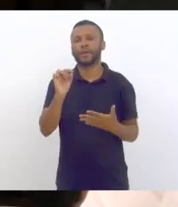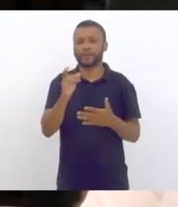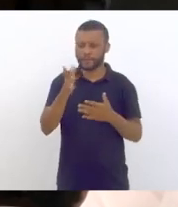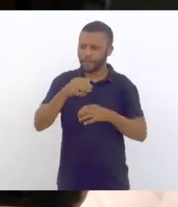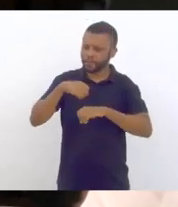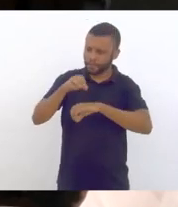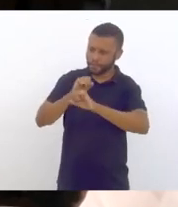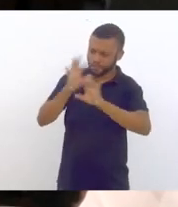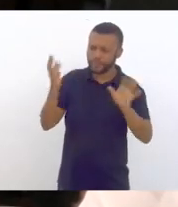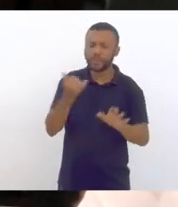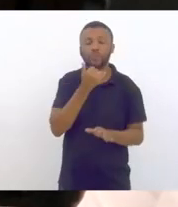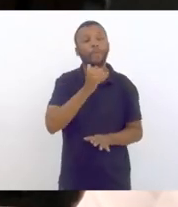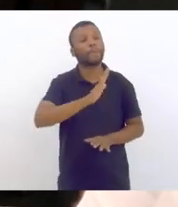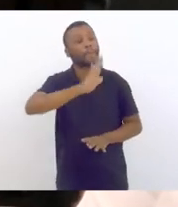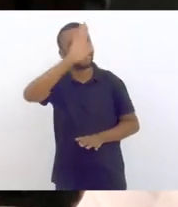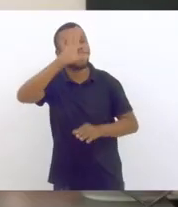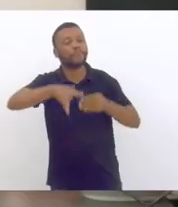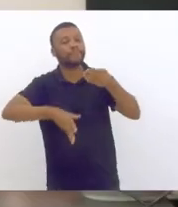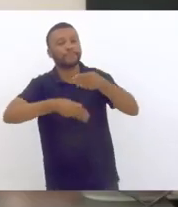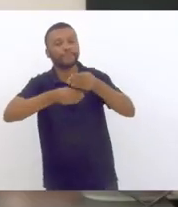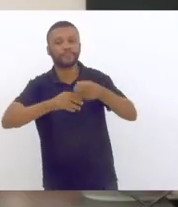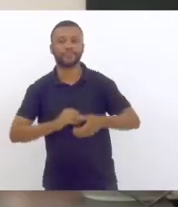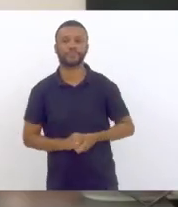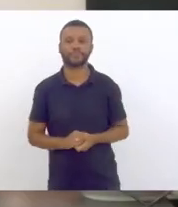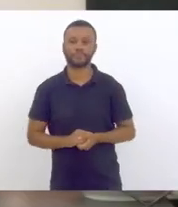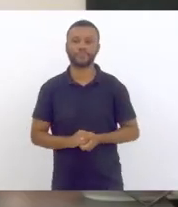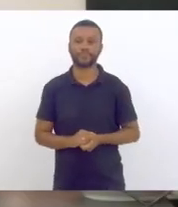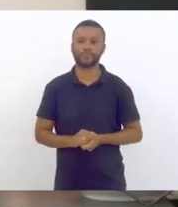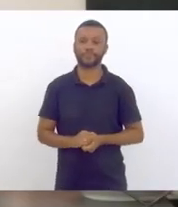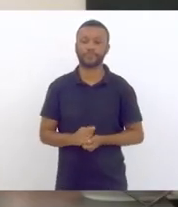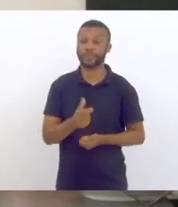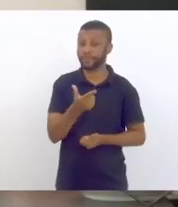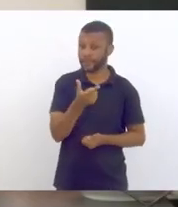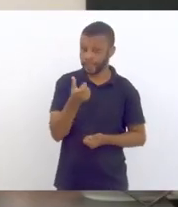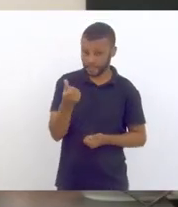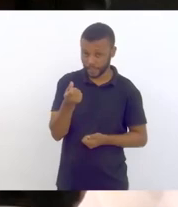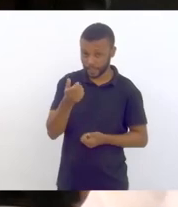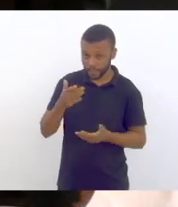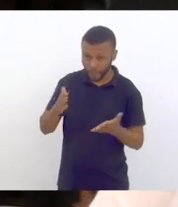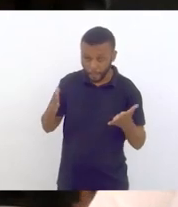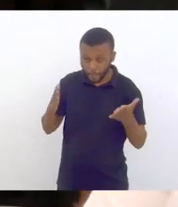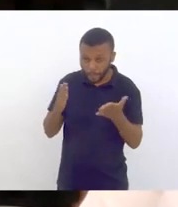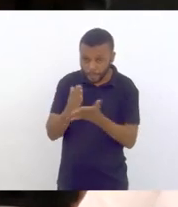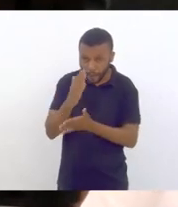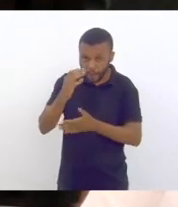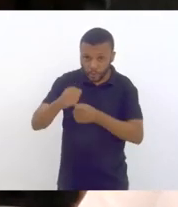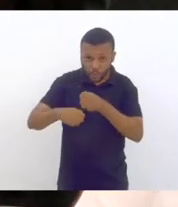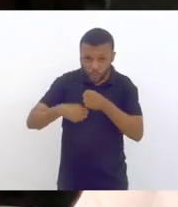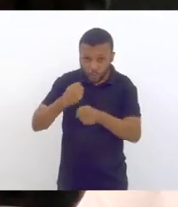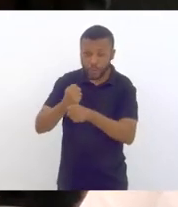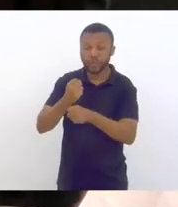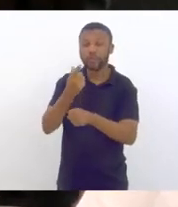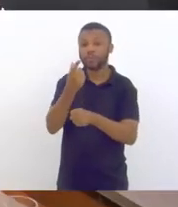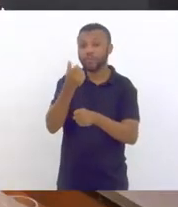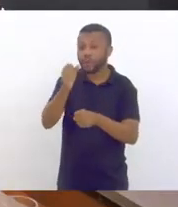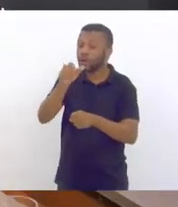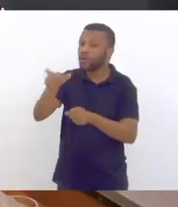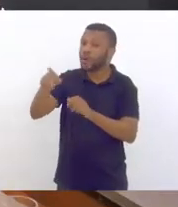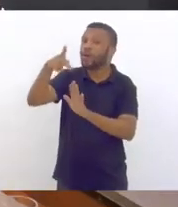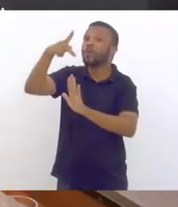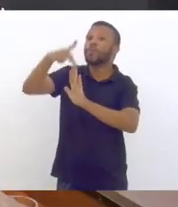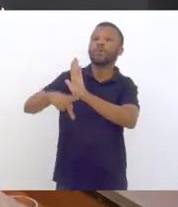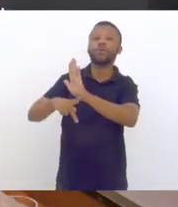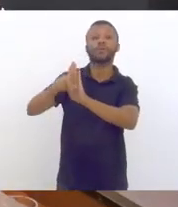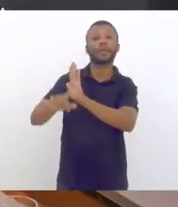esclarecido só um uma parte era para 26 era para estar aprovado exatamente não a mensagem Exatamente